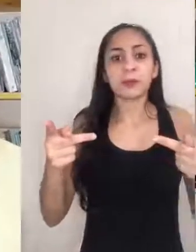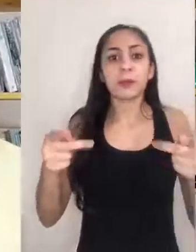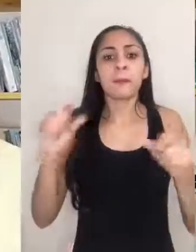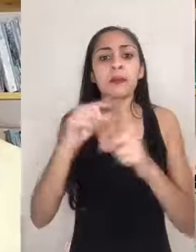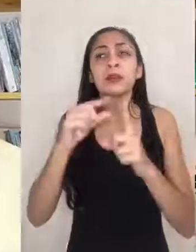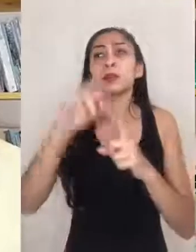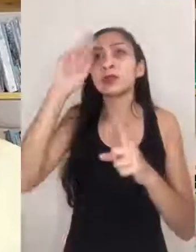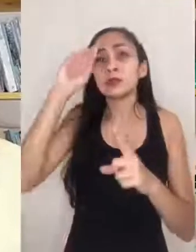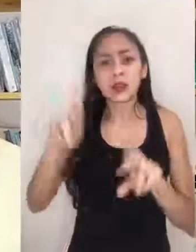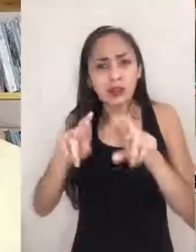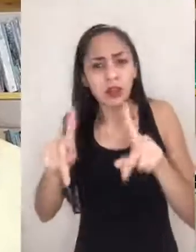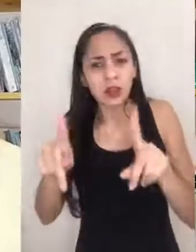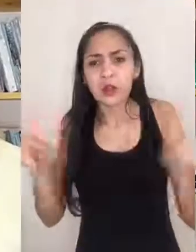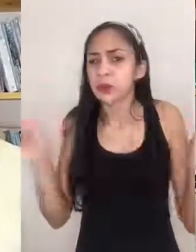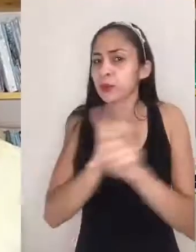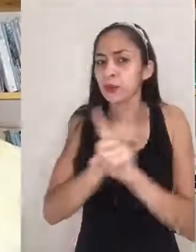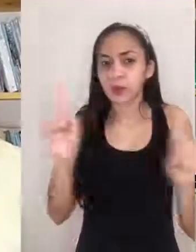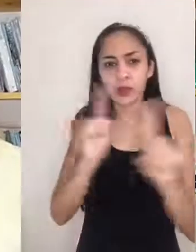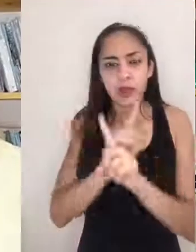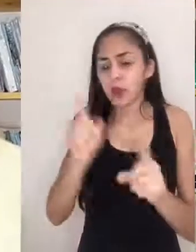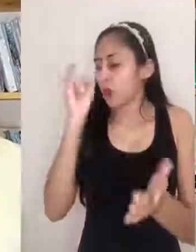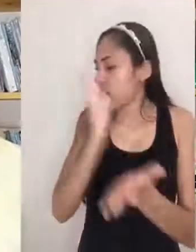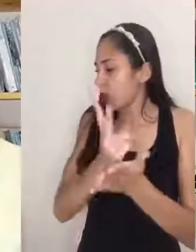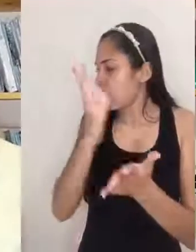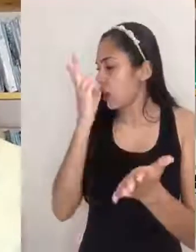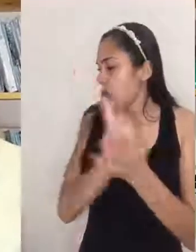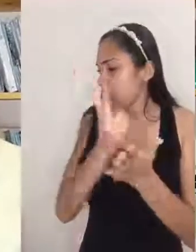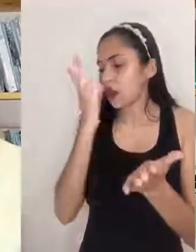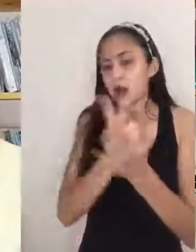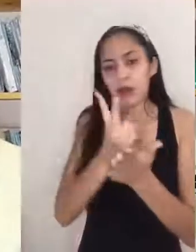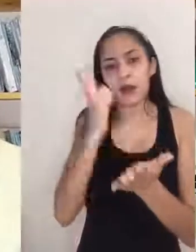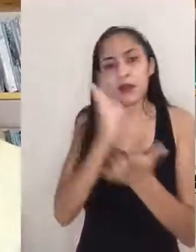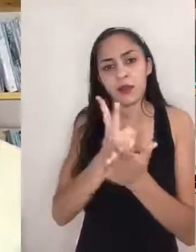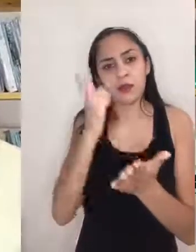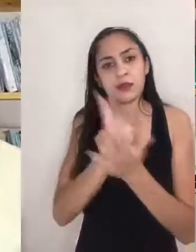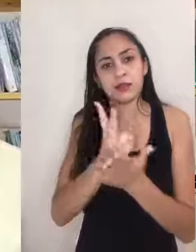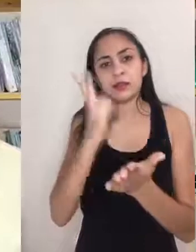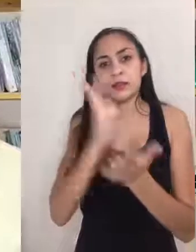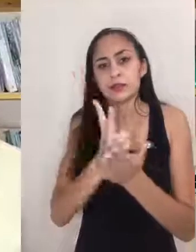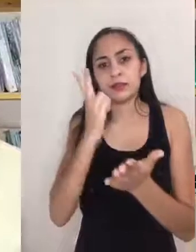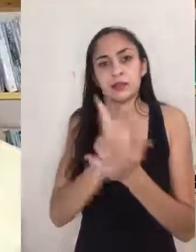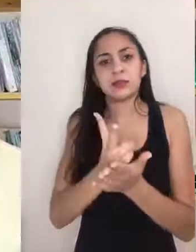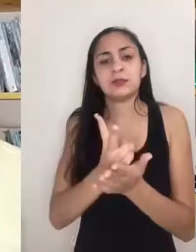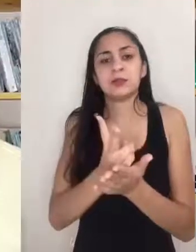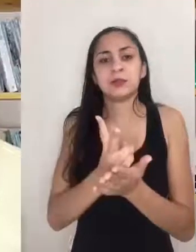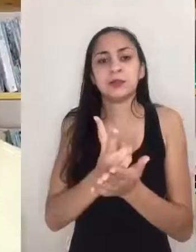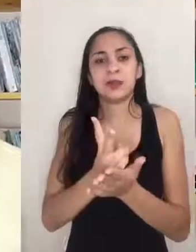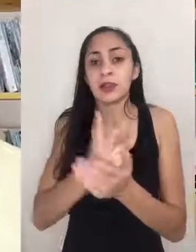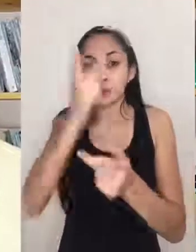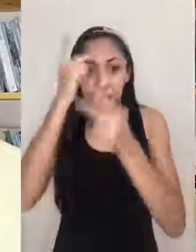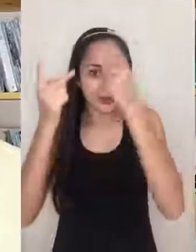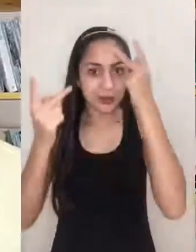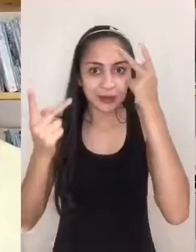a palavra de Deus não muda, não volta atrás. Os homens mudam, abandonam, voltam atrás, não